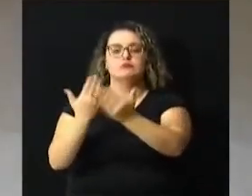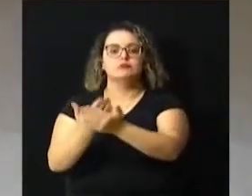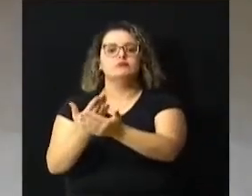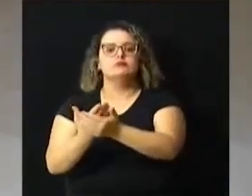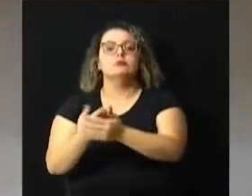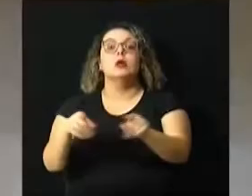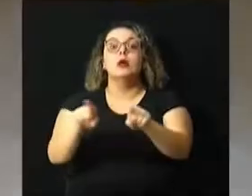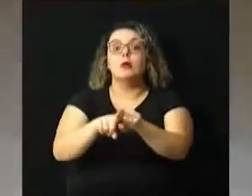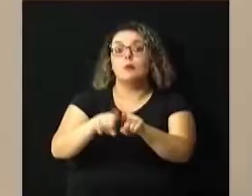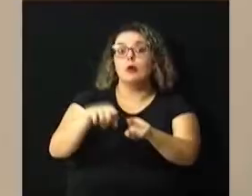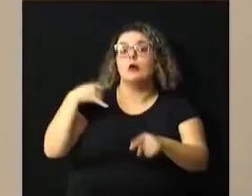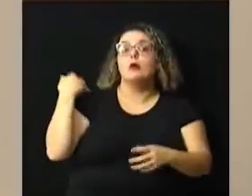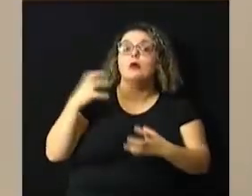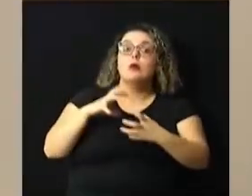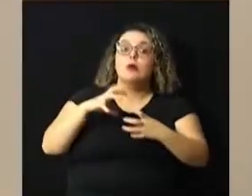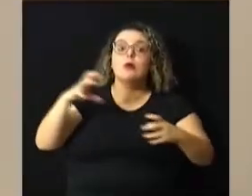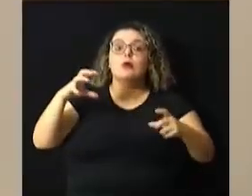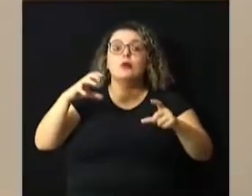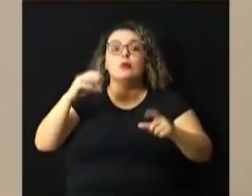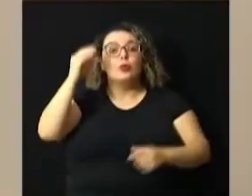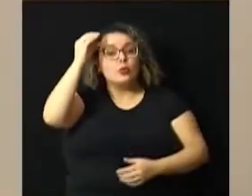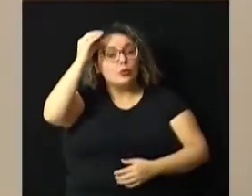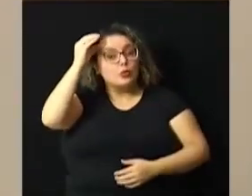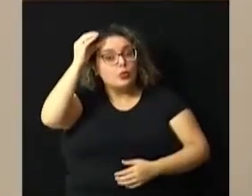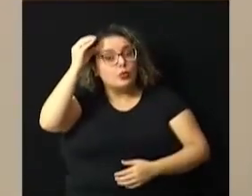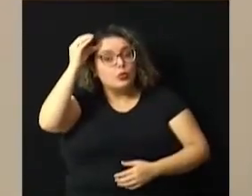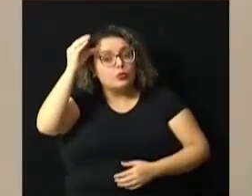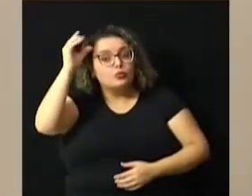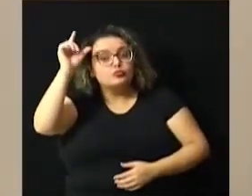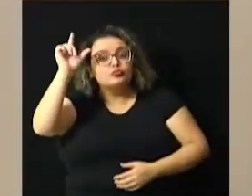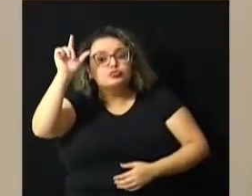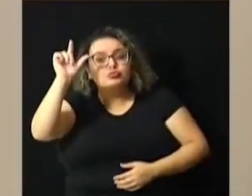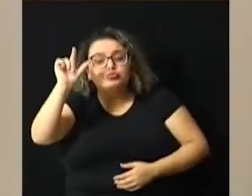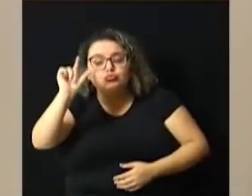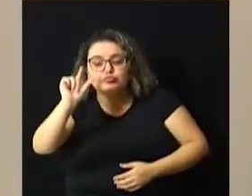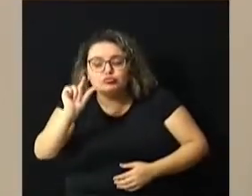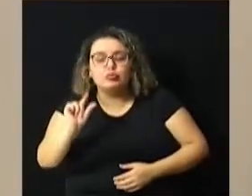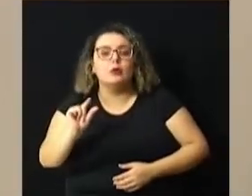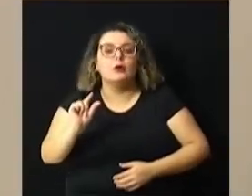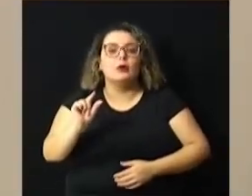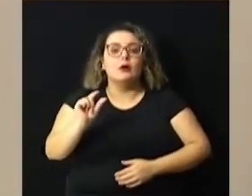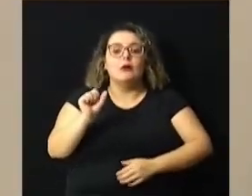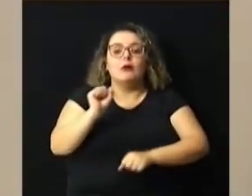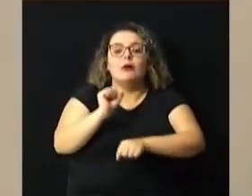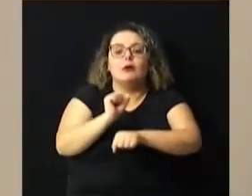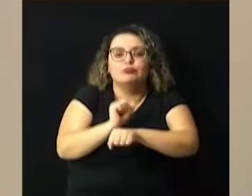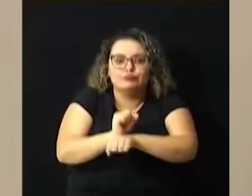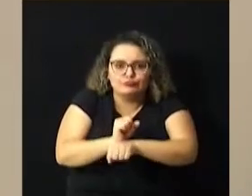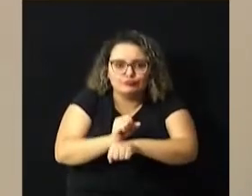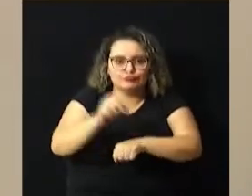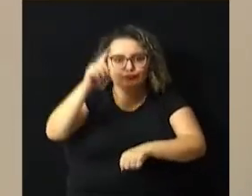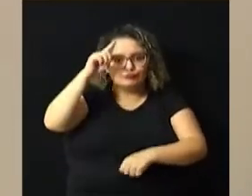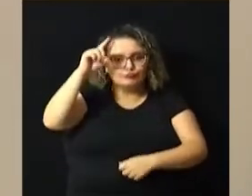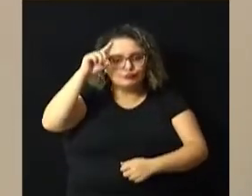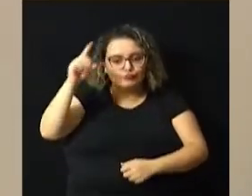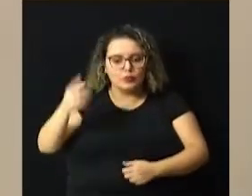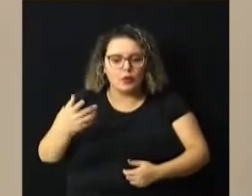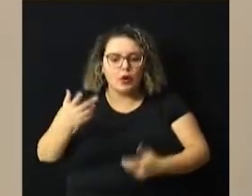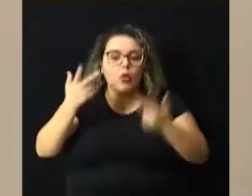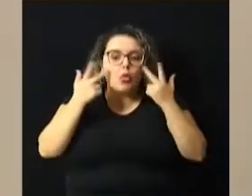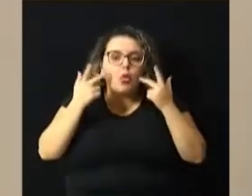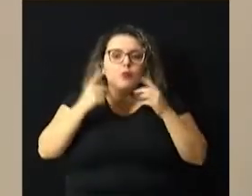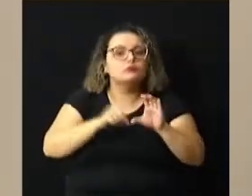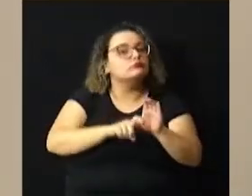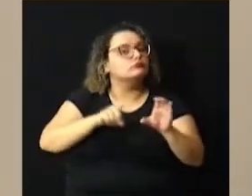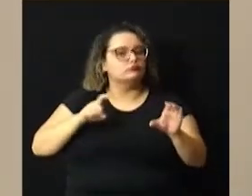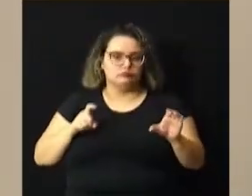que começa a ter algum declínio cognitivo ou funcional e deixa de realizar suas atividades de vida diária de uma forma de